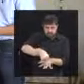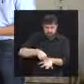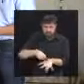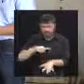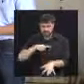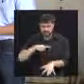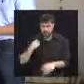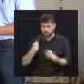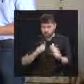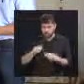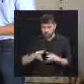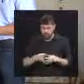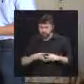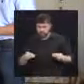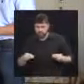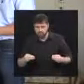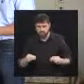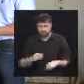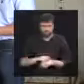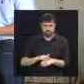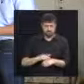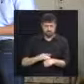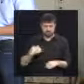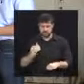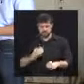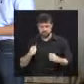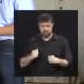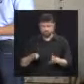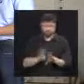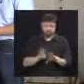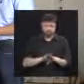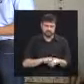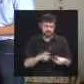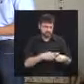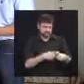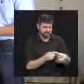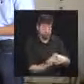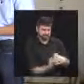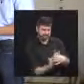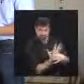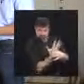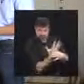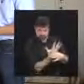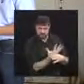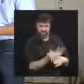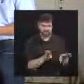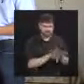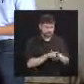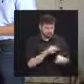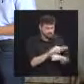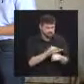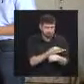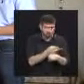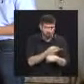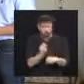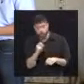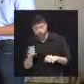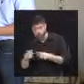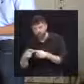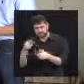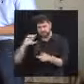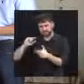cura internamente. Quando não, a gente pode procurar fitoterapia, ou pode procurar a nossa medicina. Tá? Mas